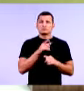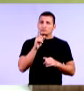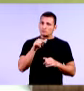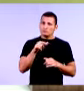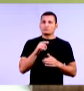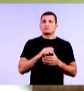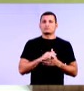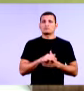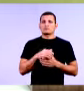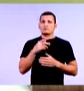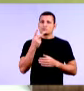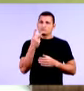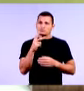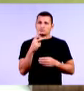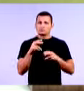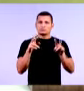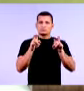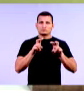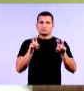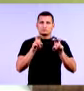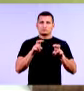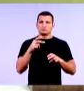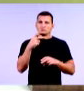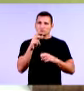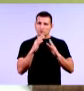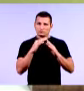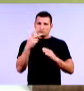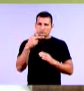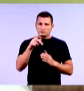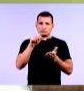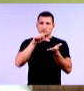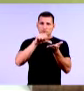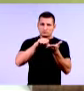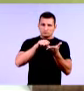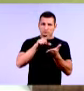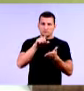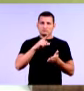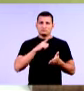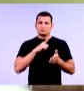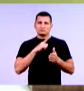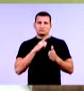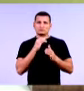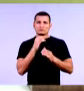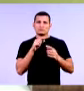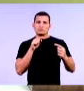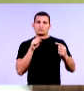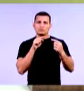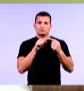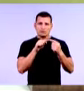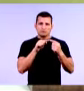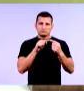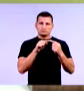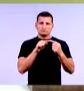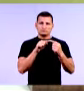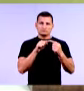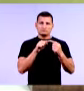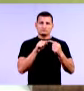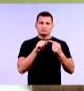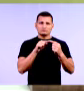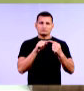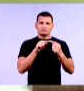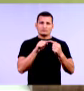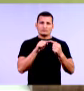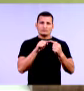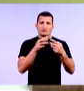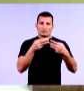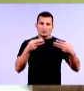fato de que o seu computador, aí na sua casa, aí no seu polo, inclusive, ele está conectado a toda uma infraestrutura de rede existente a nível